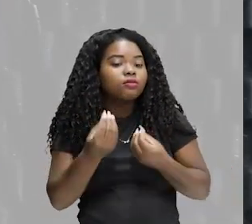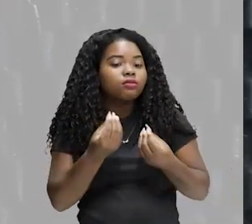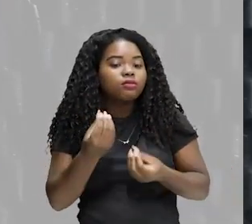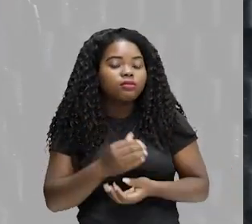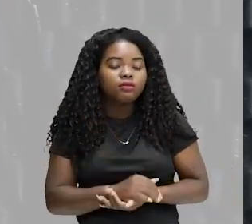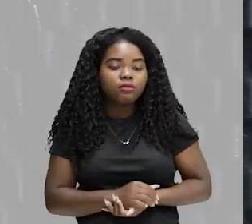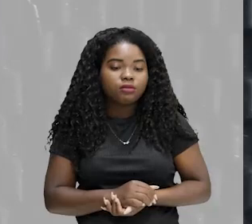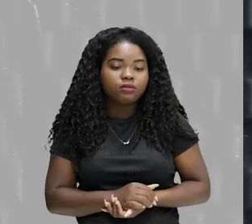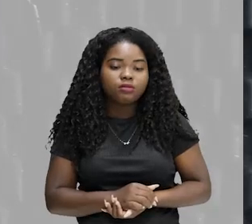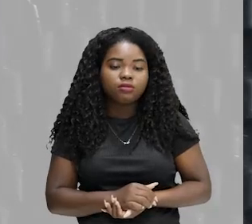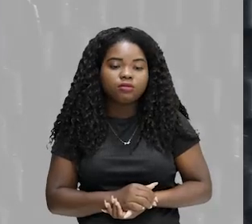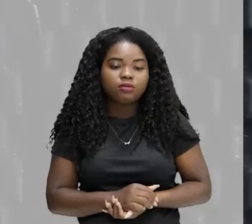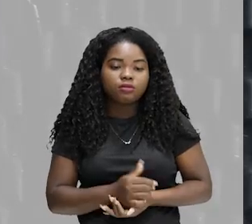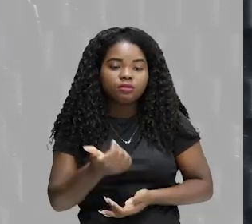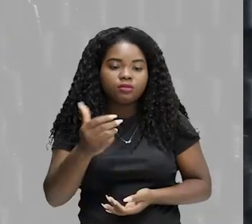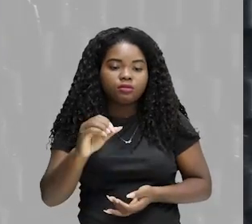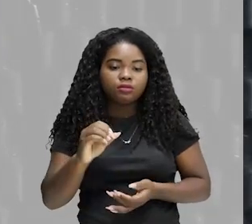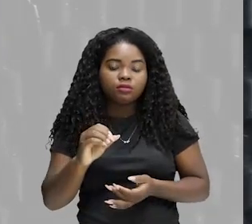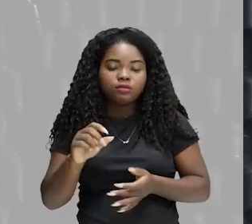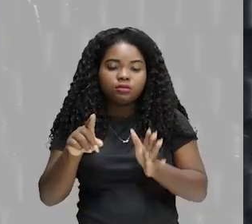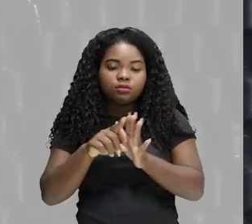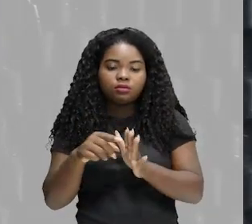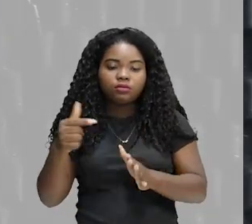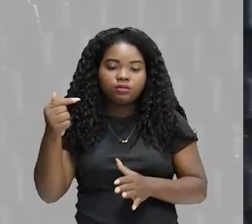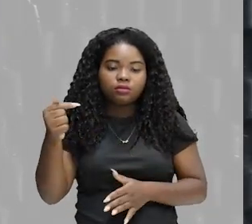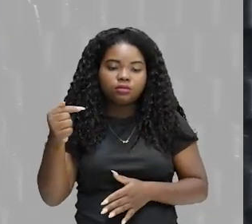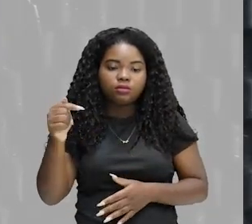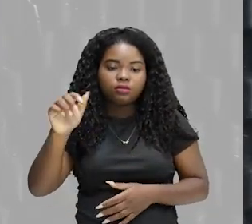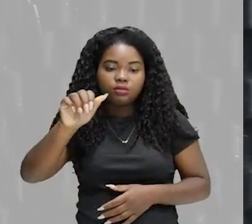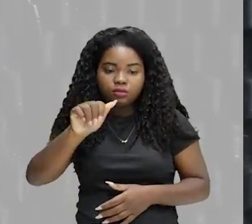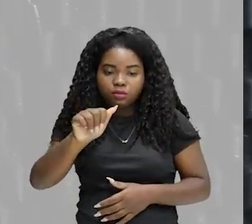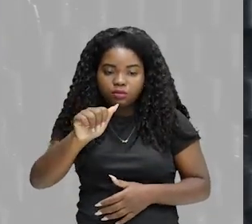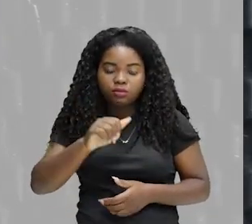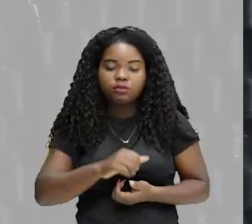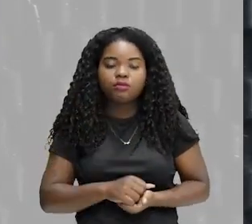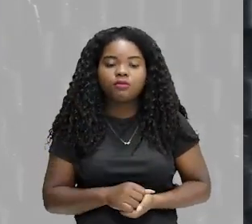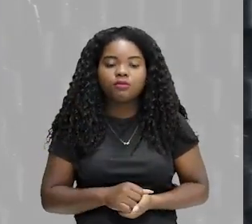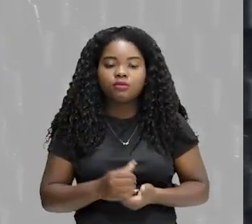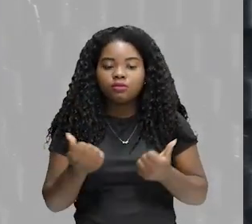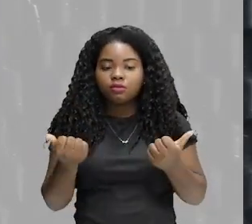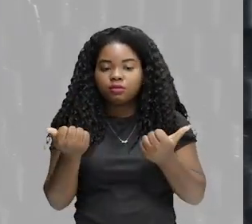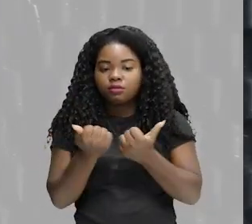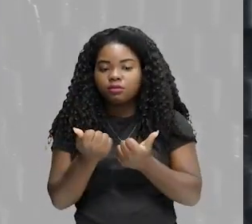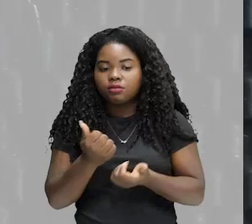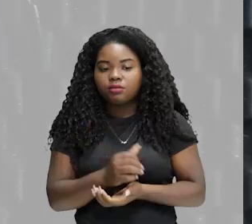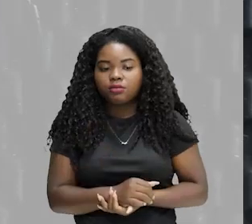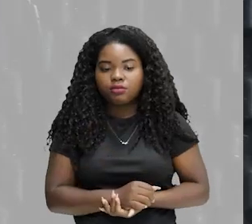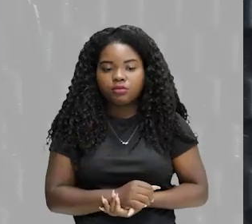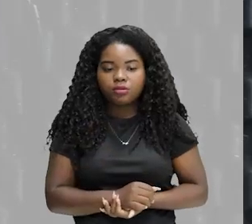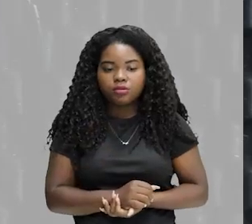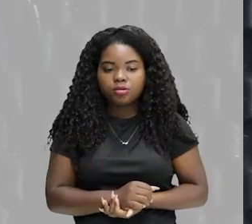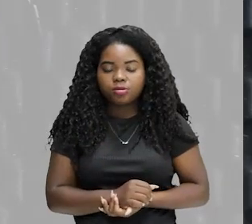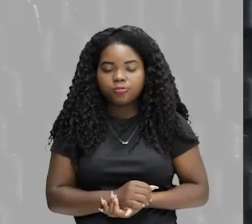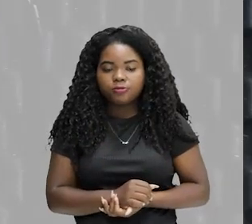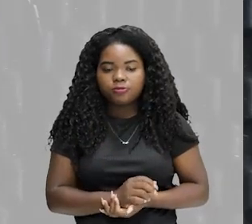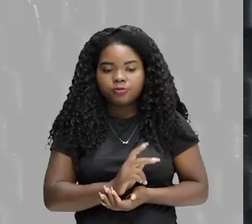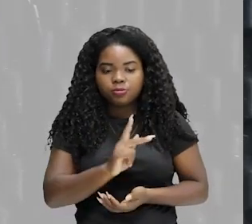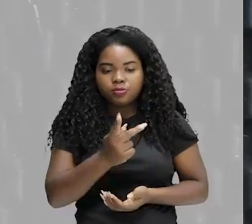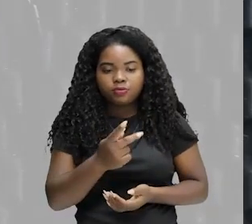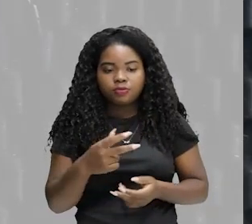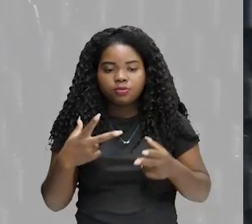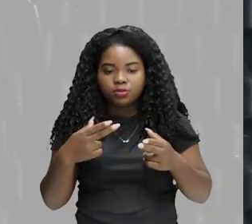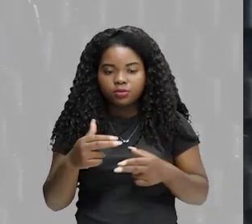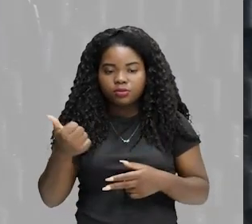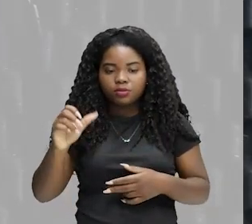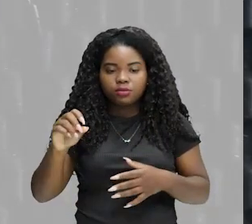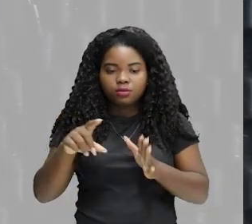Ele disse que era 10 elevado a menos 7. Já começo a substituir também, tá? Então, eu tenho o H sendo igual